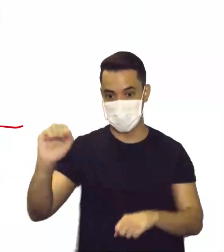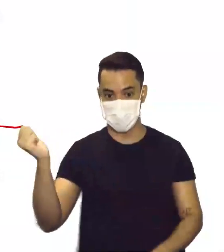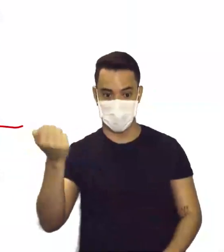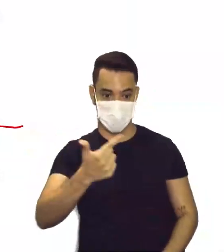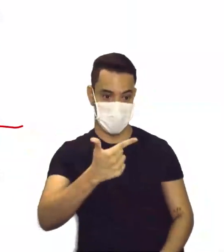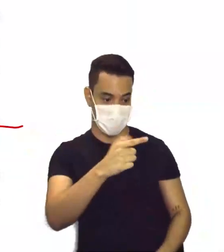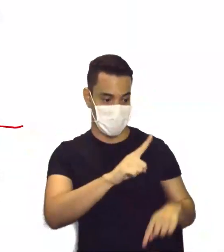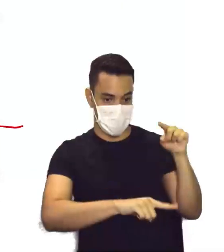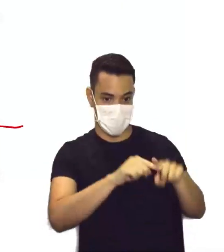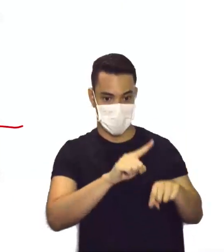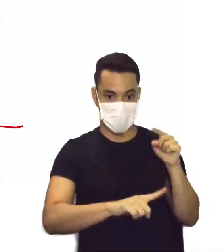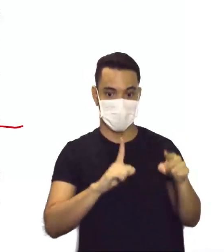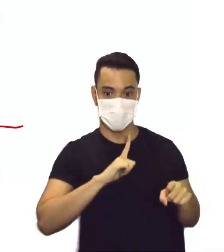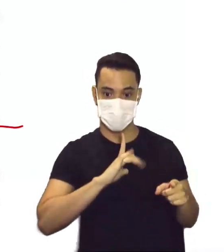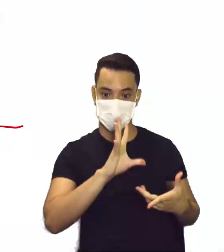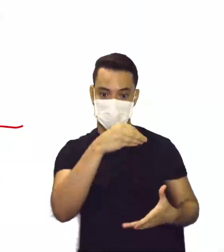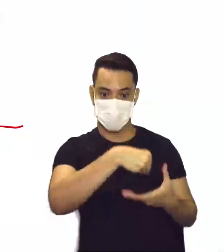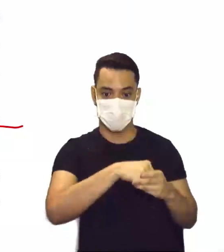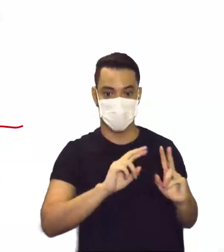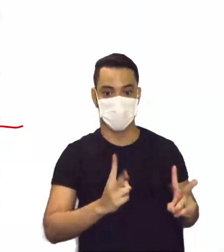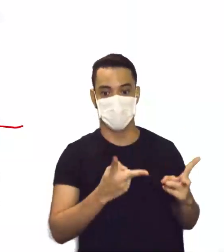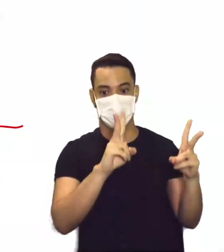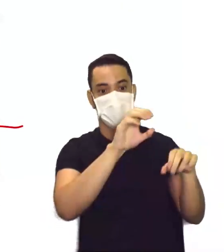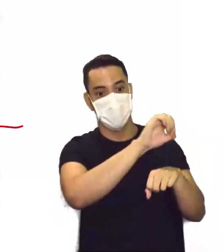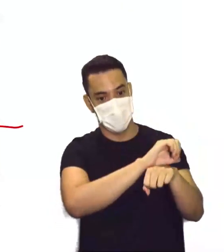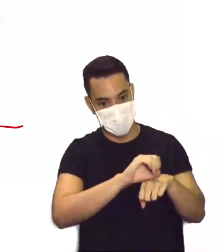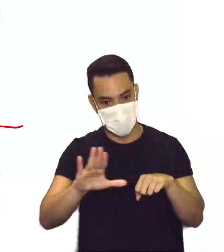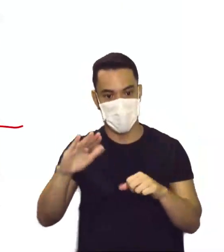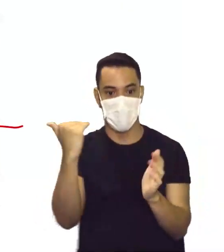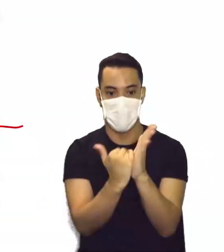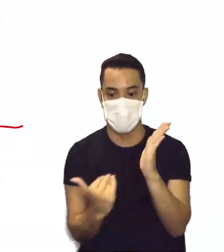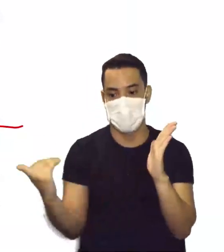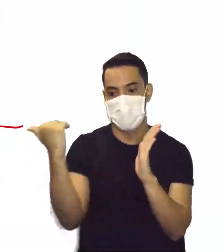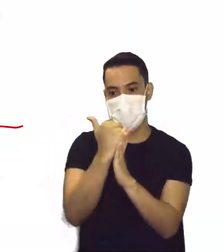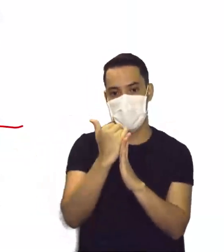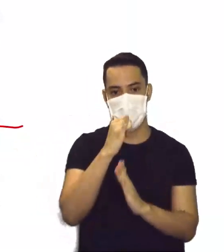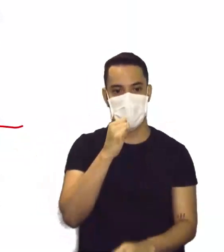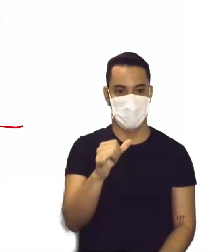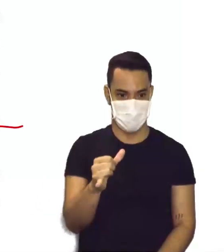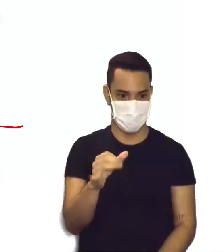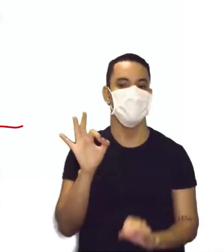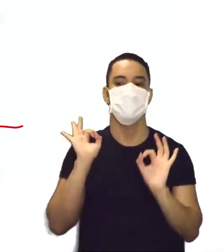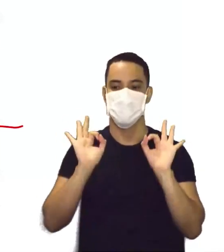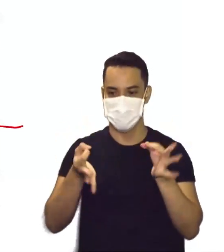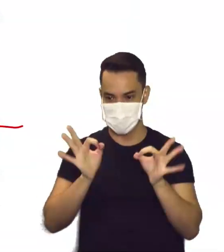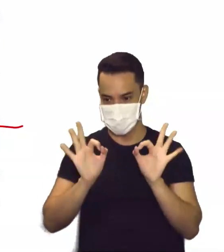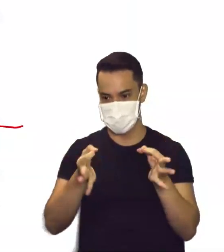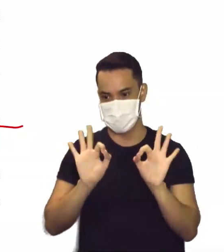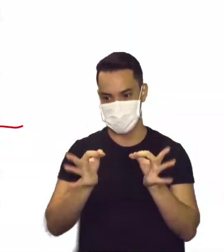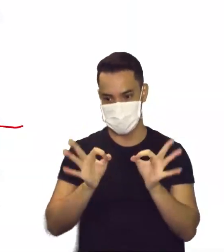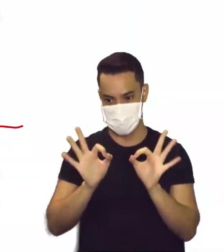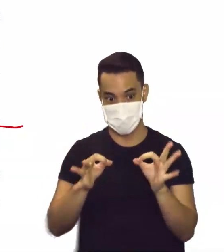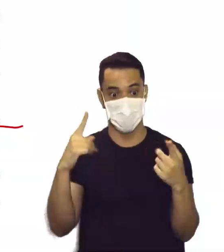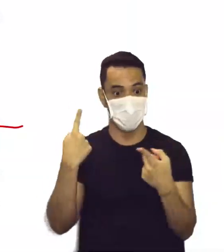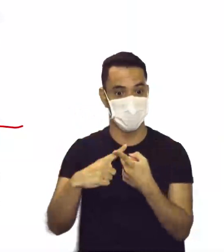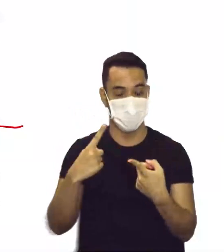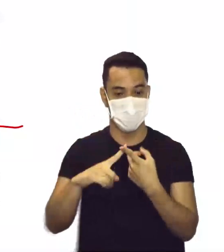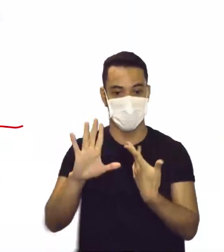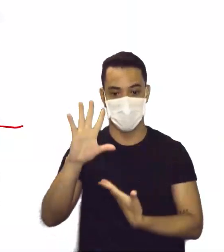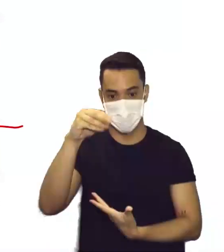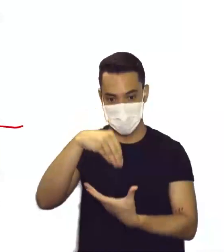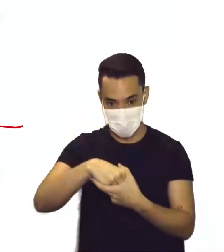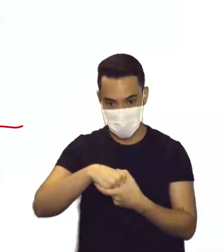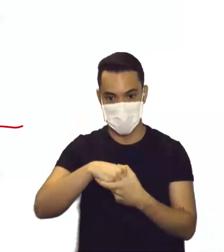outro quando possuir um valor de condutividade elétrica maior. Exatamente isso. Ele possui